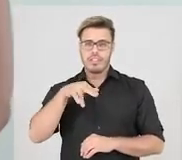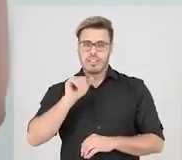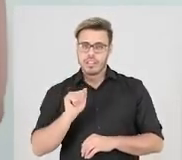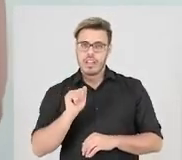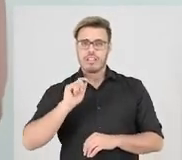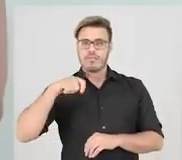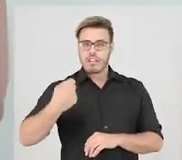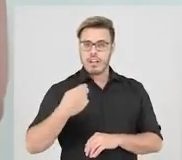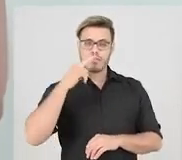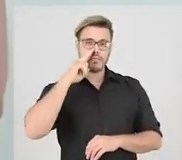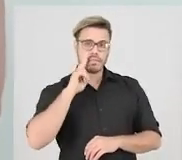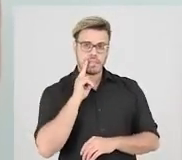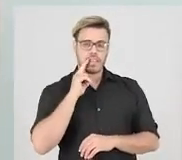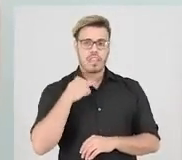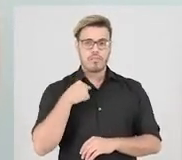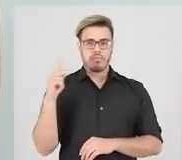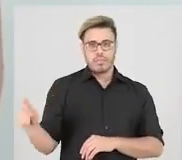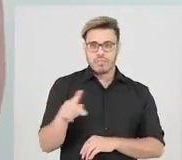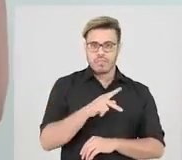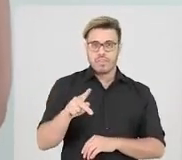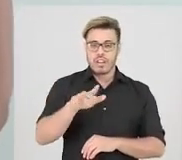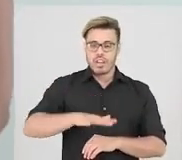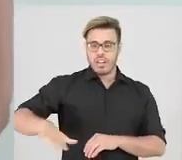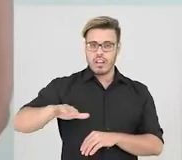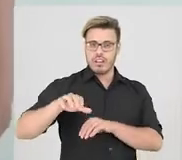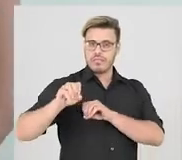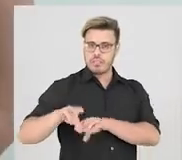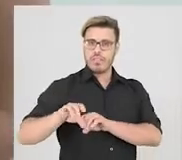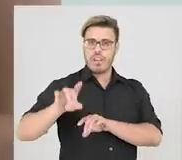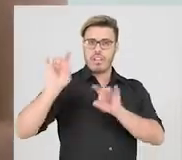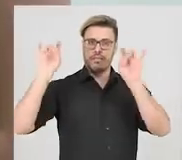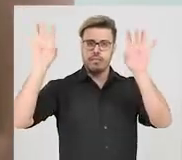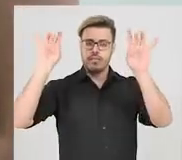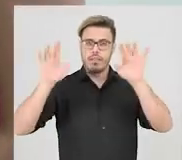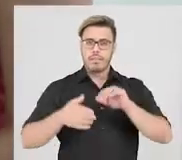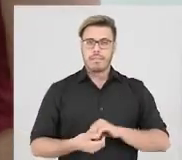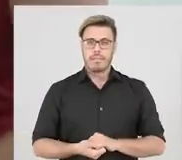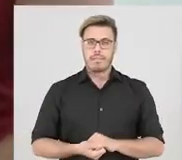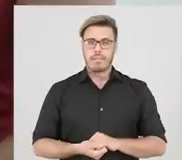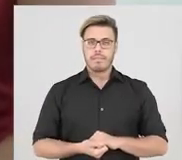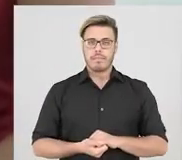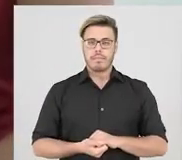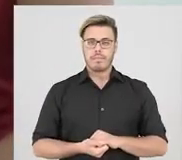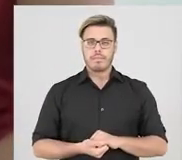professora e a minha área de atuação é a educação especial.